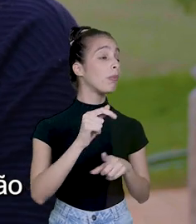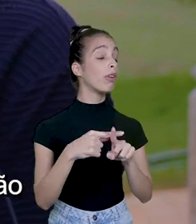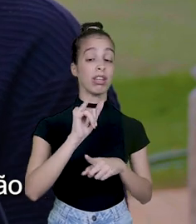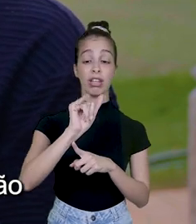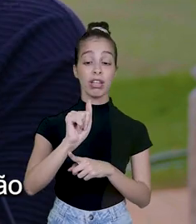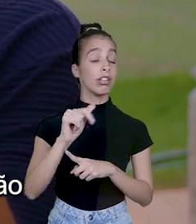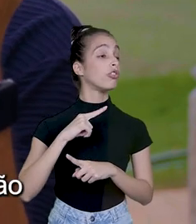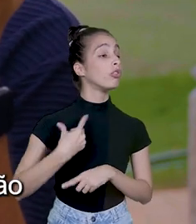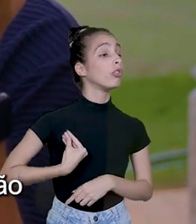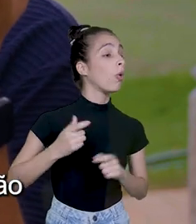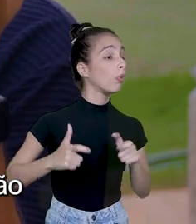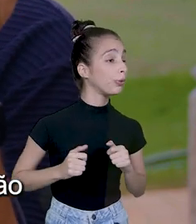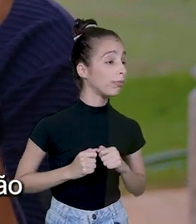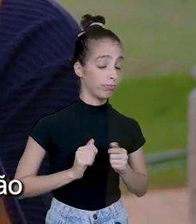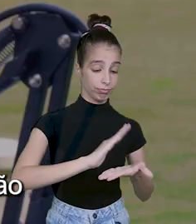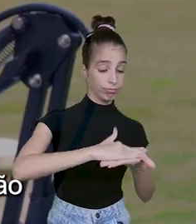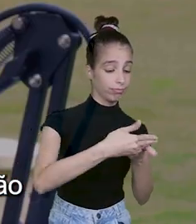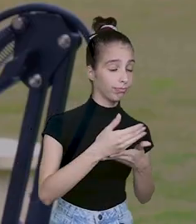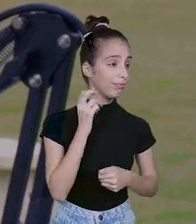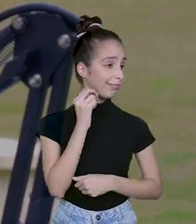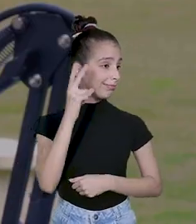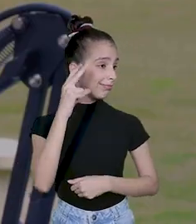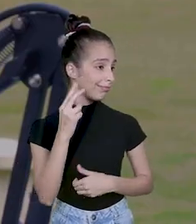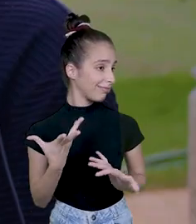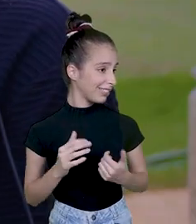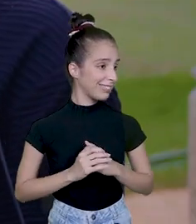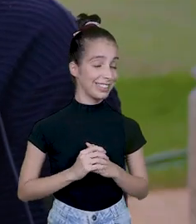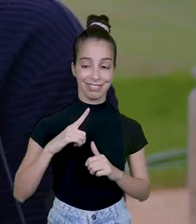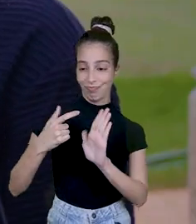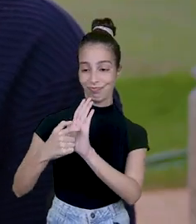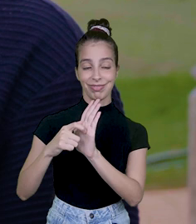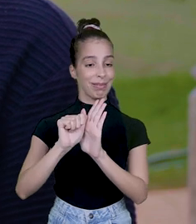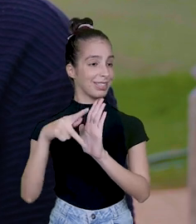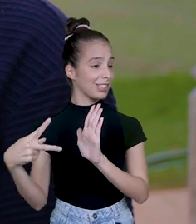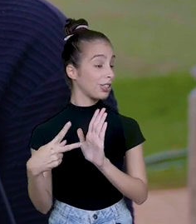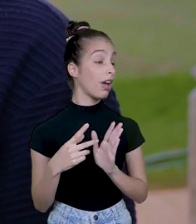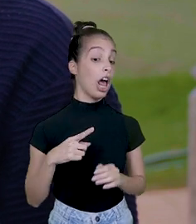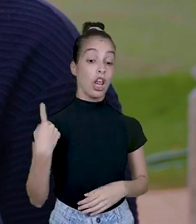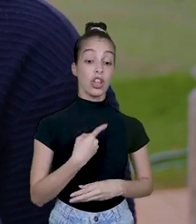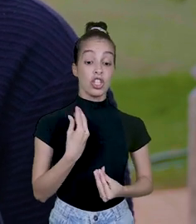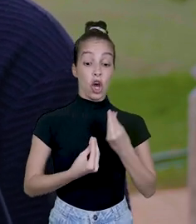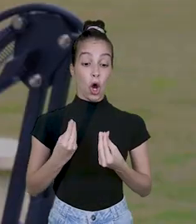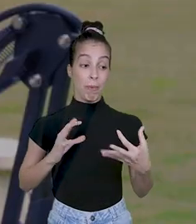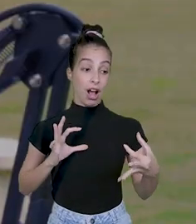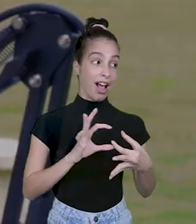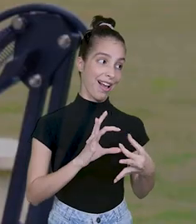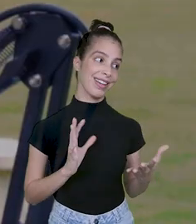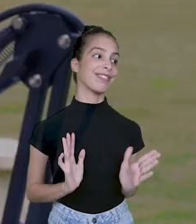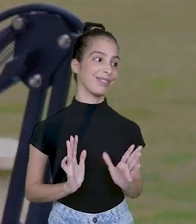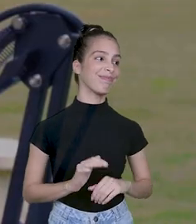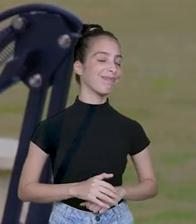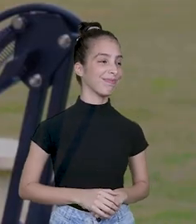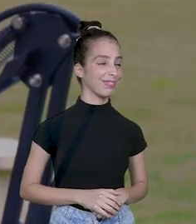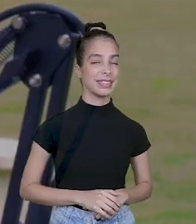nosso computador tá no mundo todo né Então como que a gente vai eh lidar com isso né Essa é a grande questão eu não quero